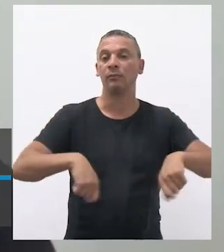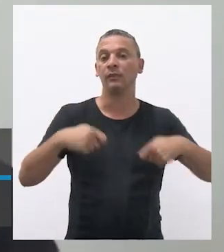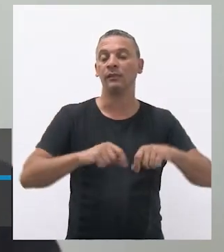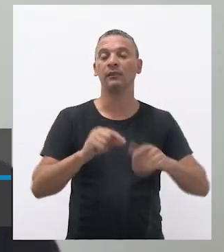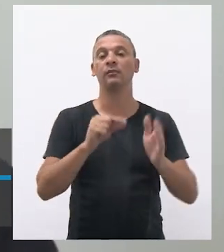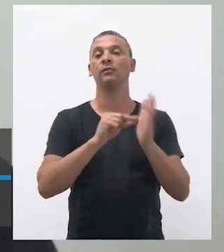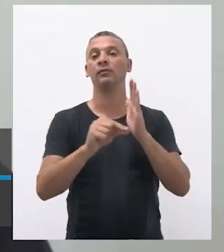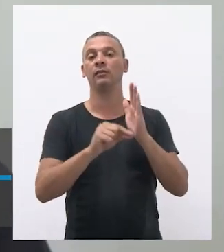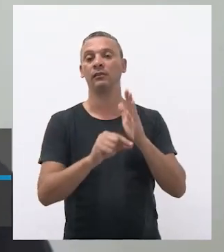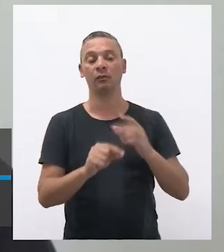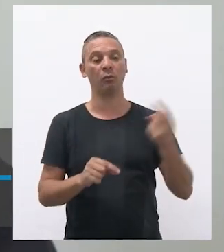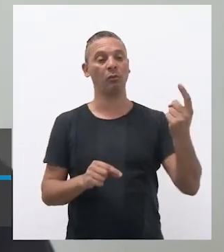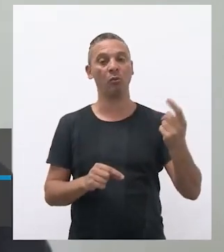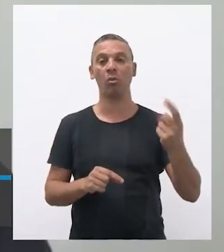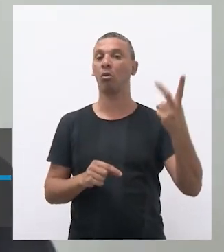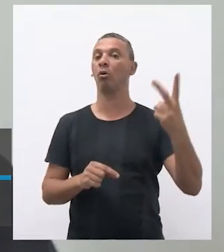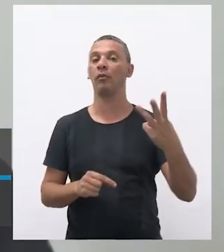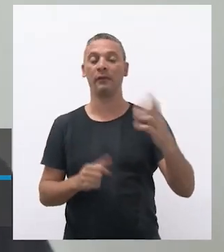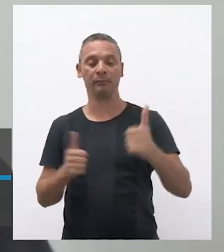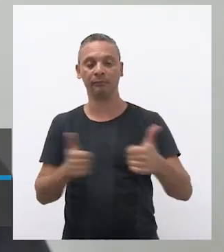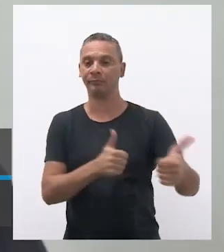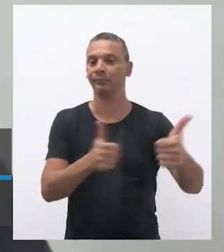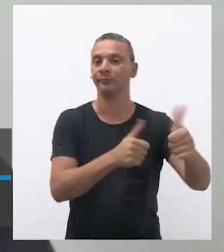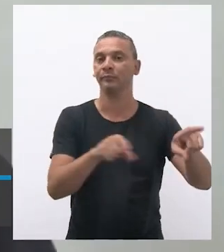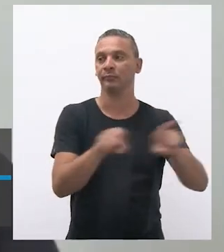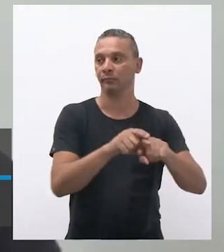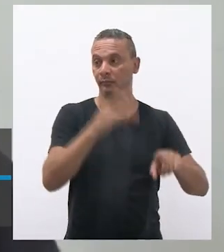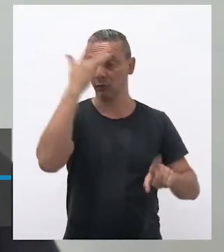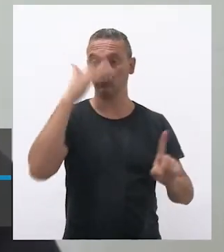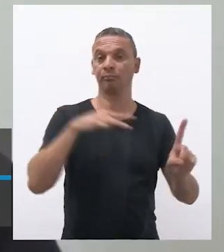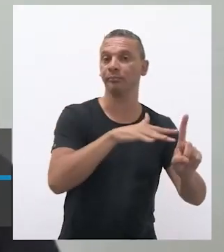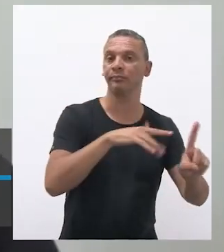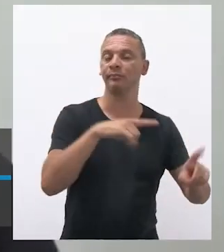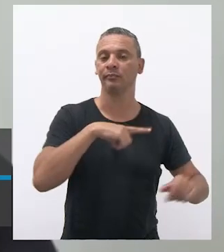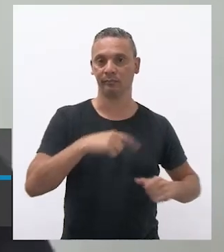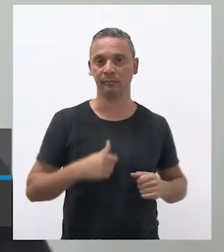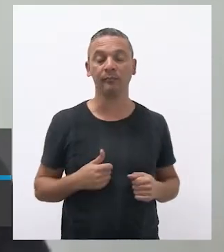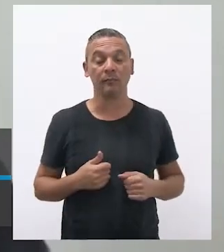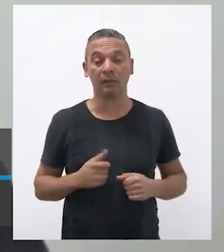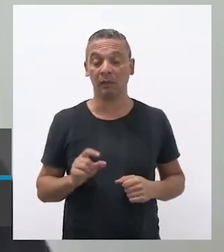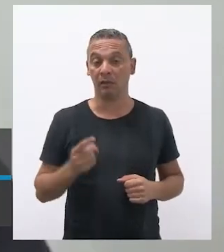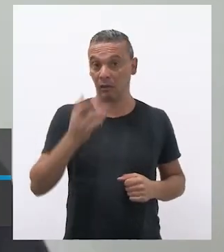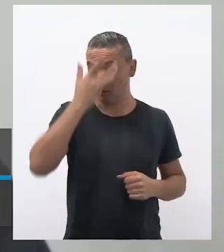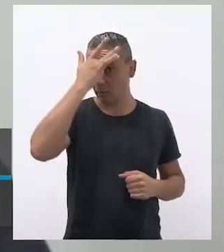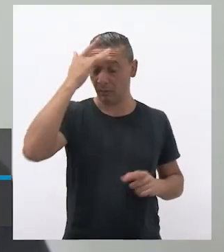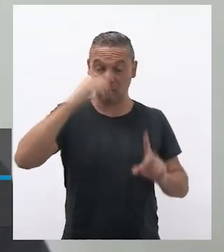ele ocorre para privar a mulher de ter acesso a recursos ou a